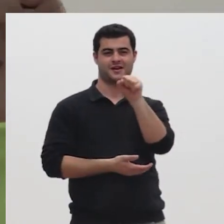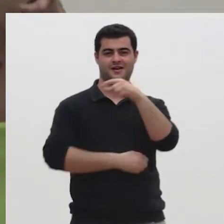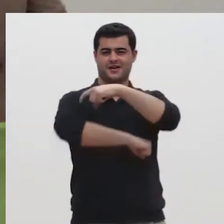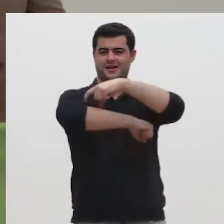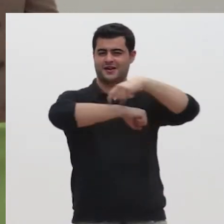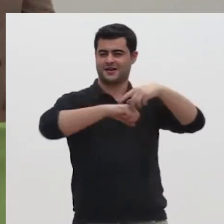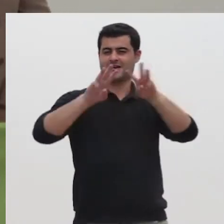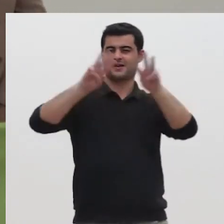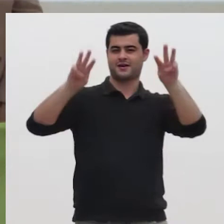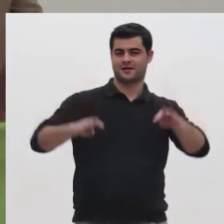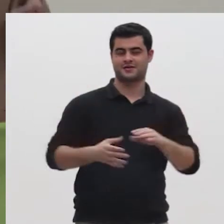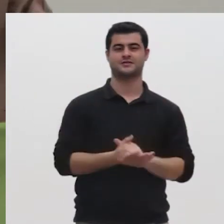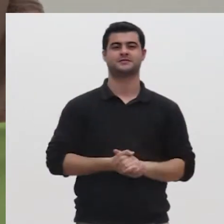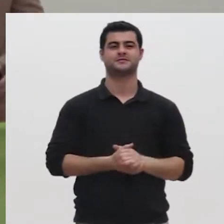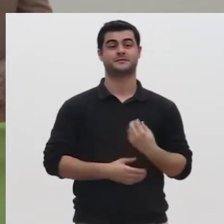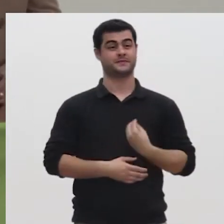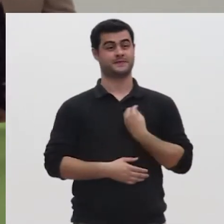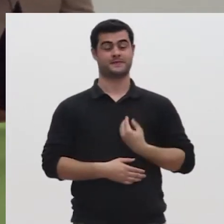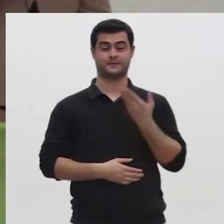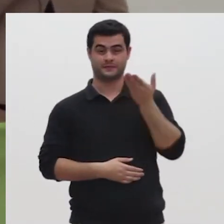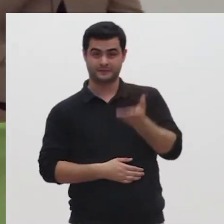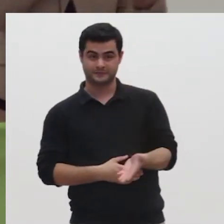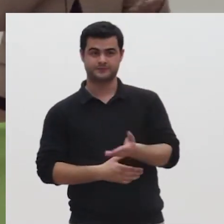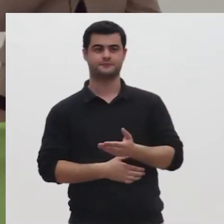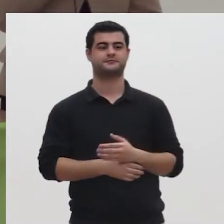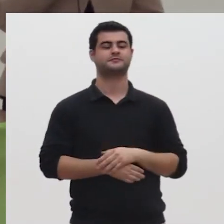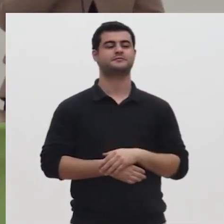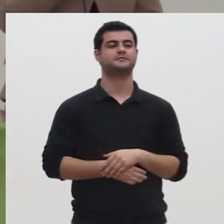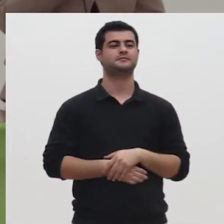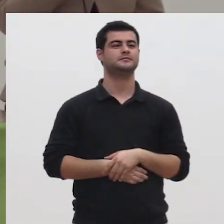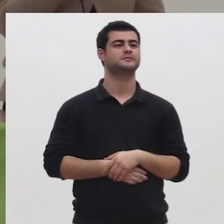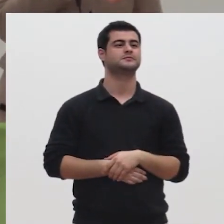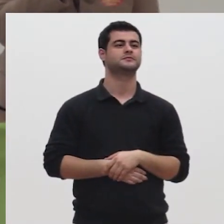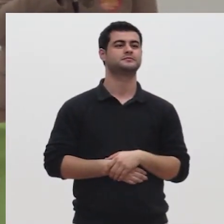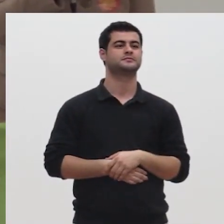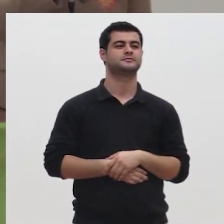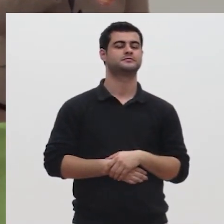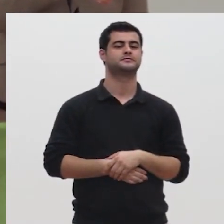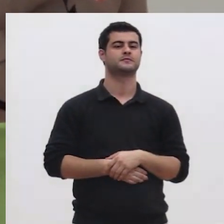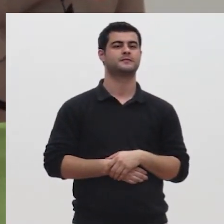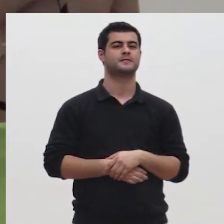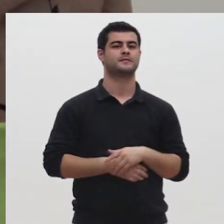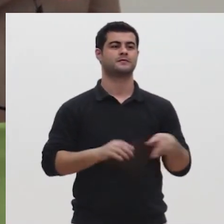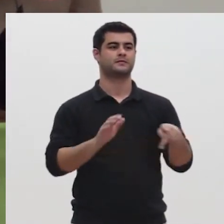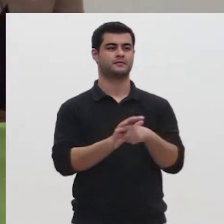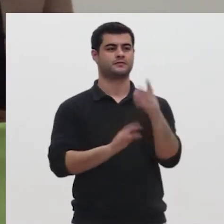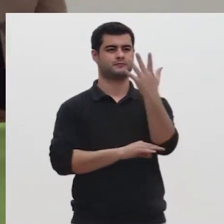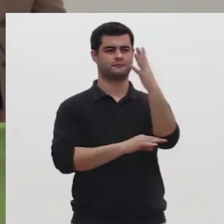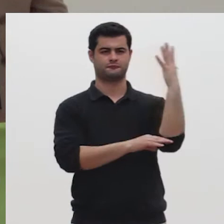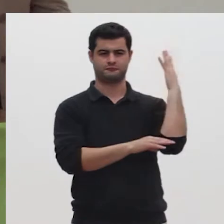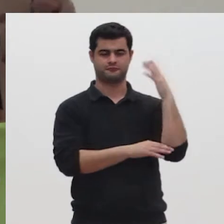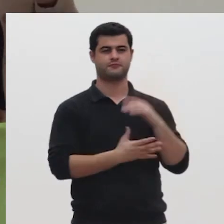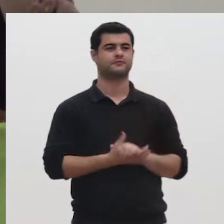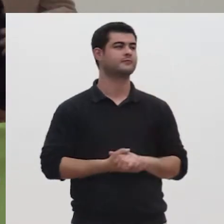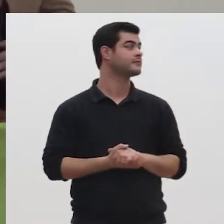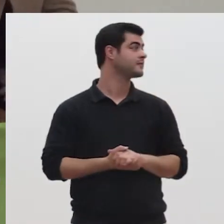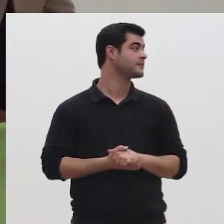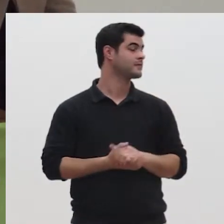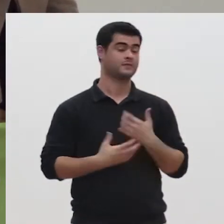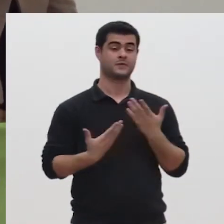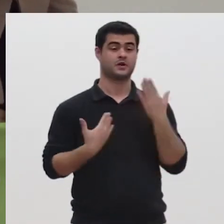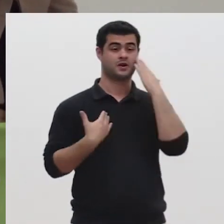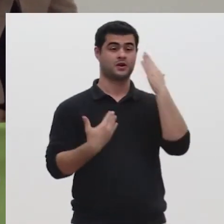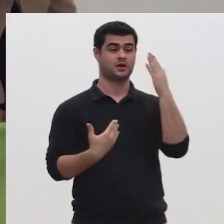professora titular deste setor, de engenharia florestal. Queria agradecer